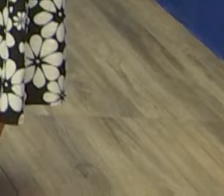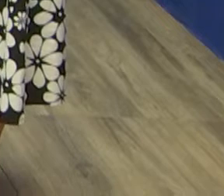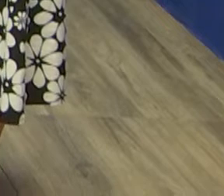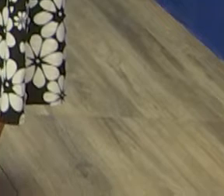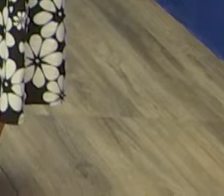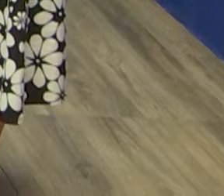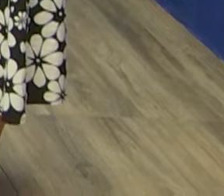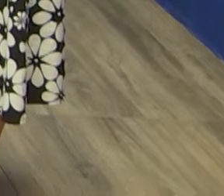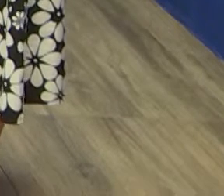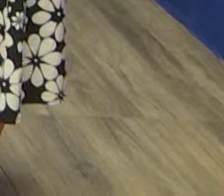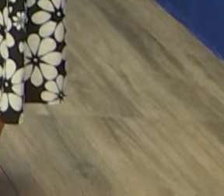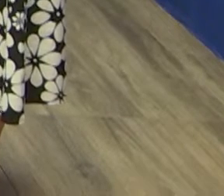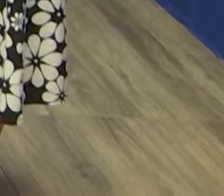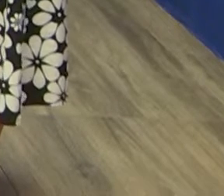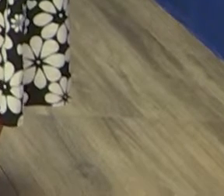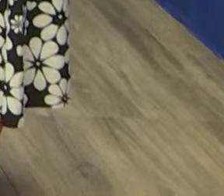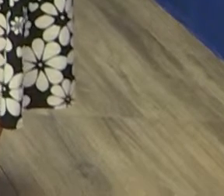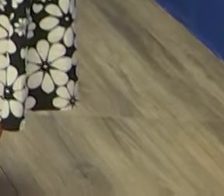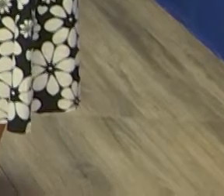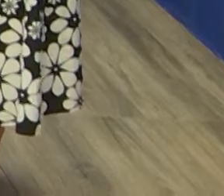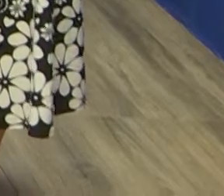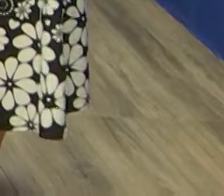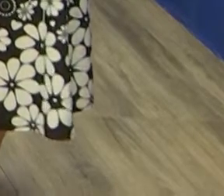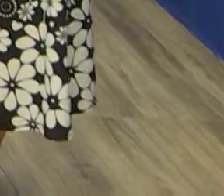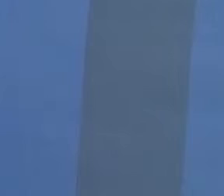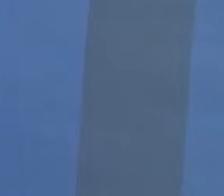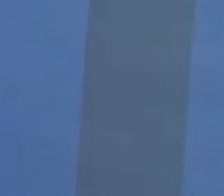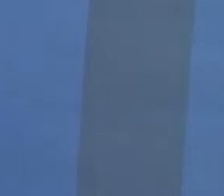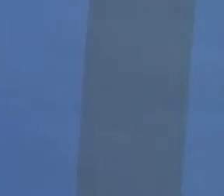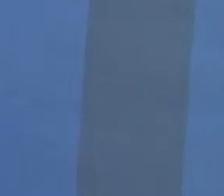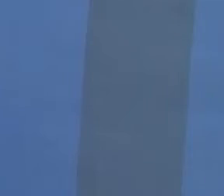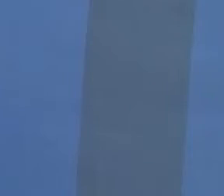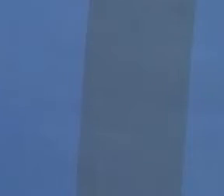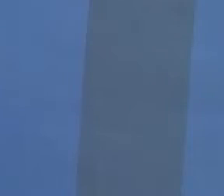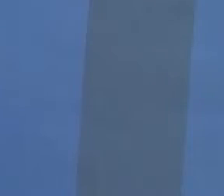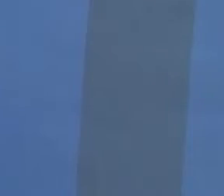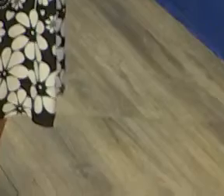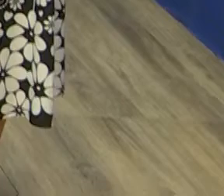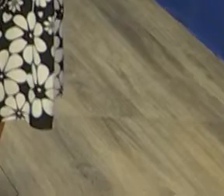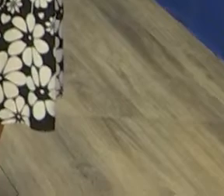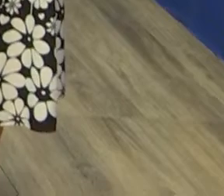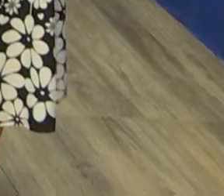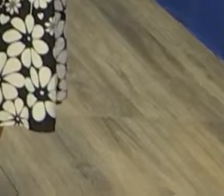mais informações pra gente? Isso, volta amanhã. Até então, uma boa tarde para você de casa também.